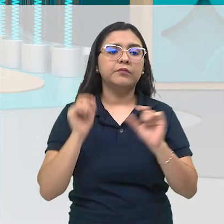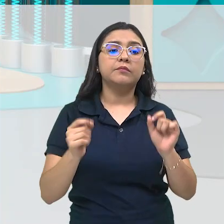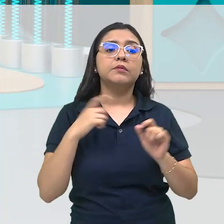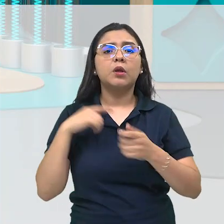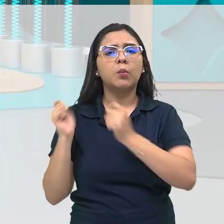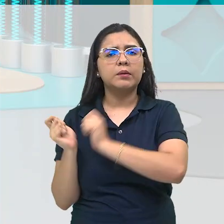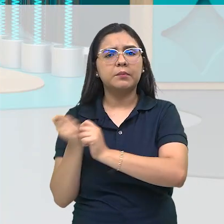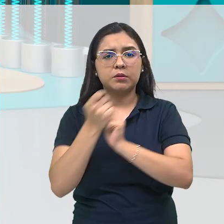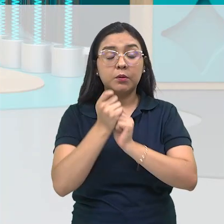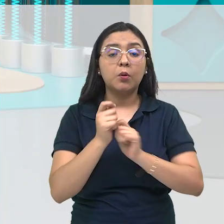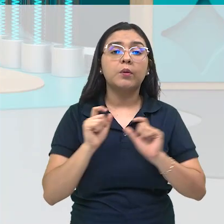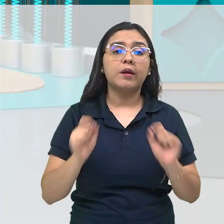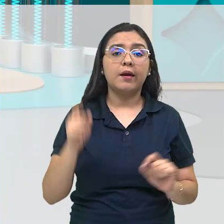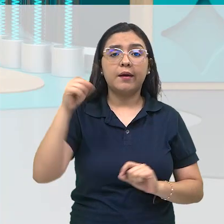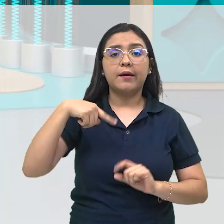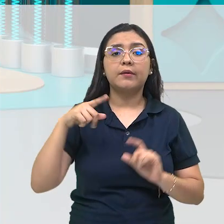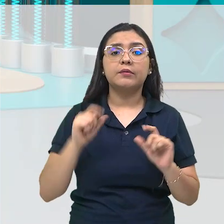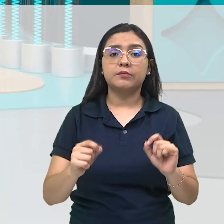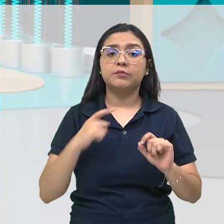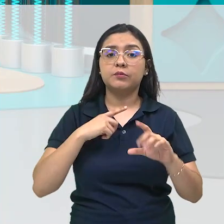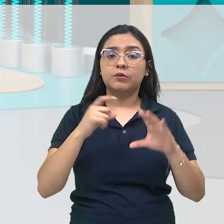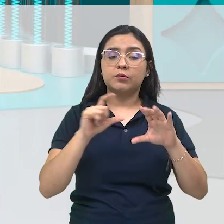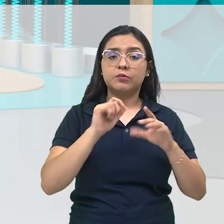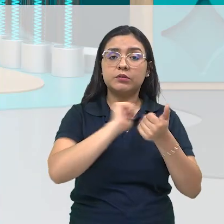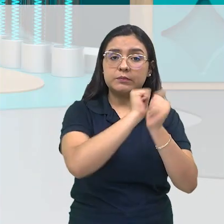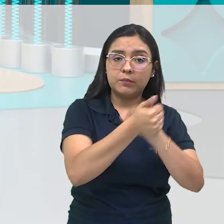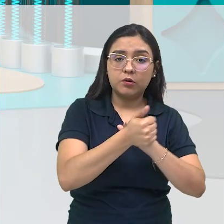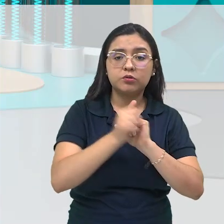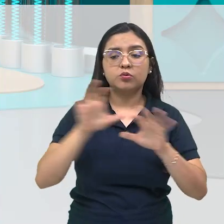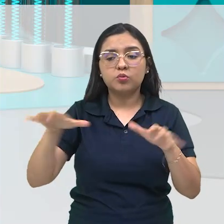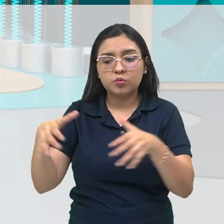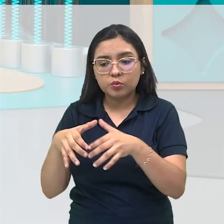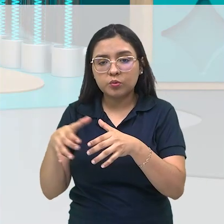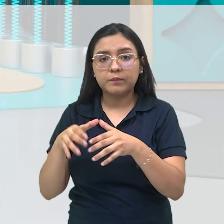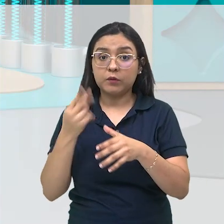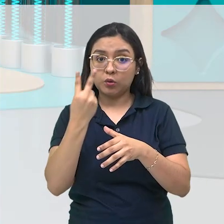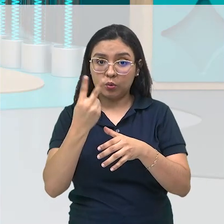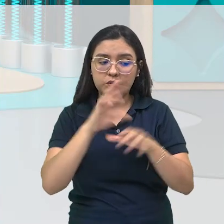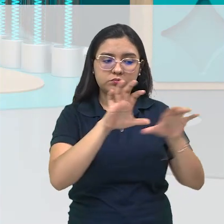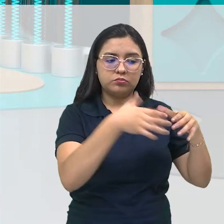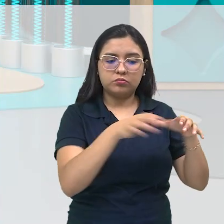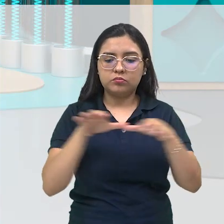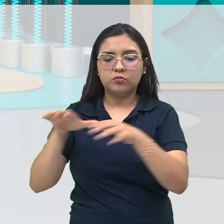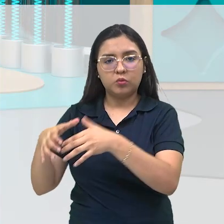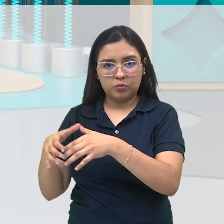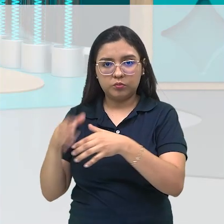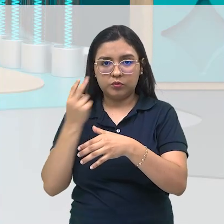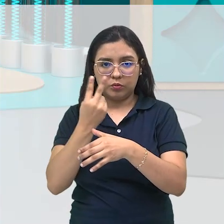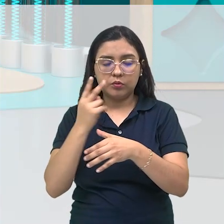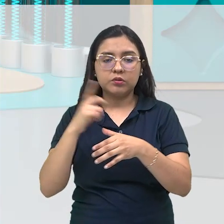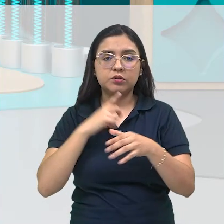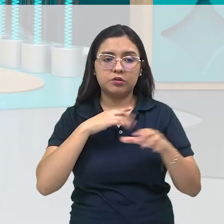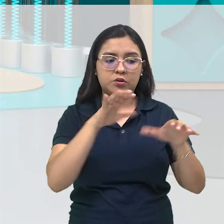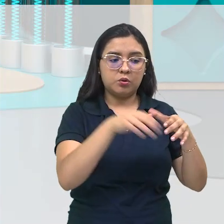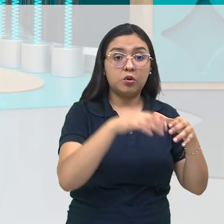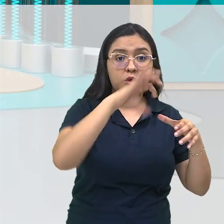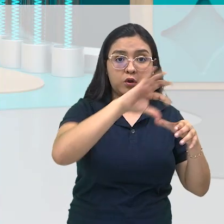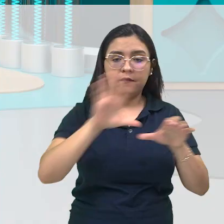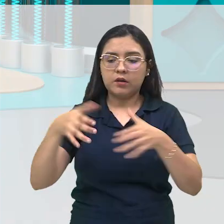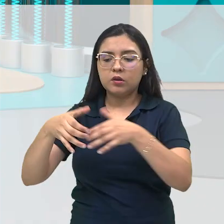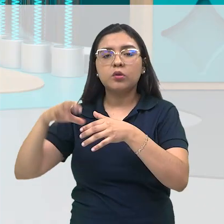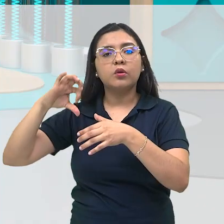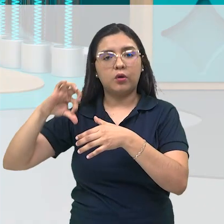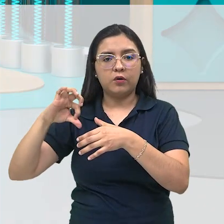O beisebol é um esporte coletivo praticado por duas equipes de 9